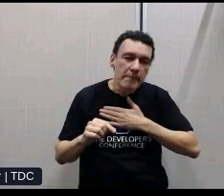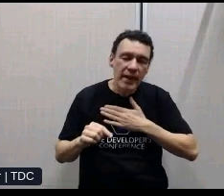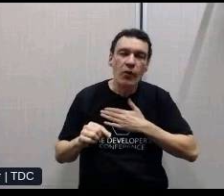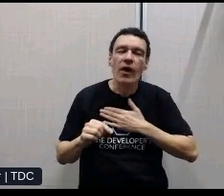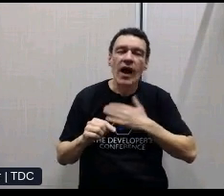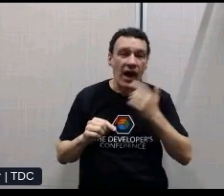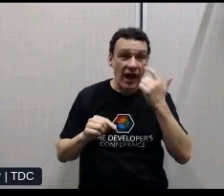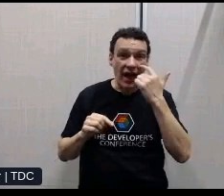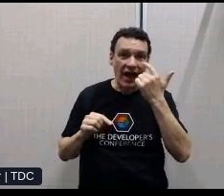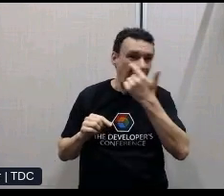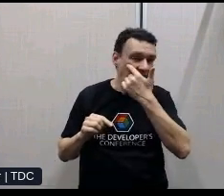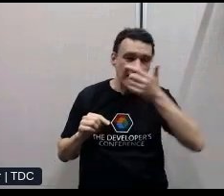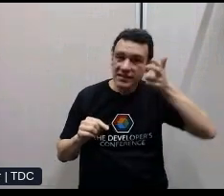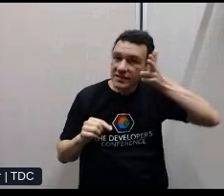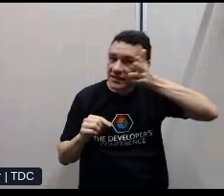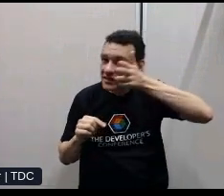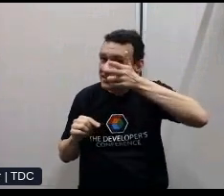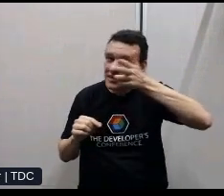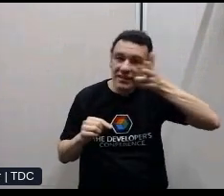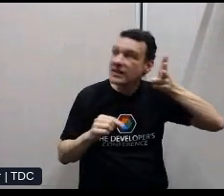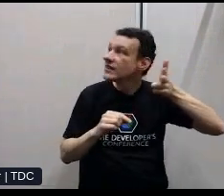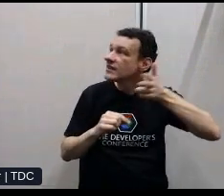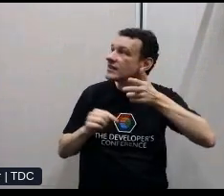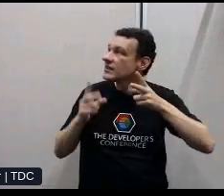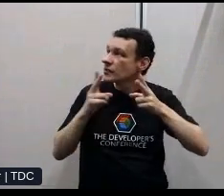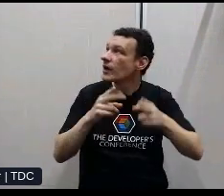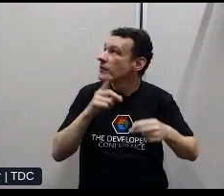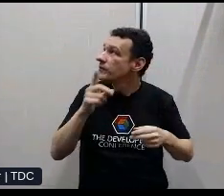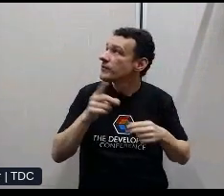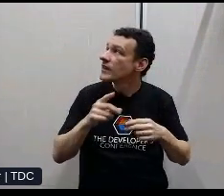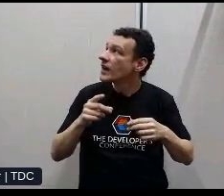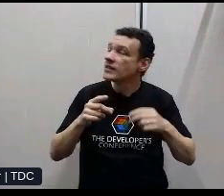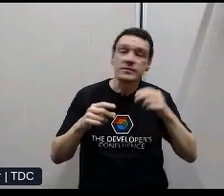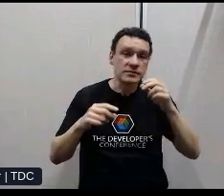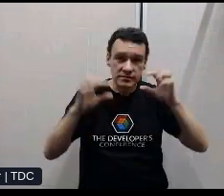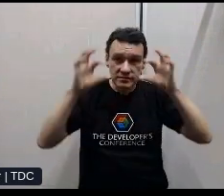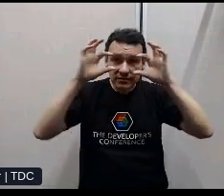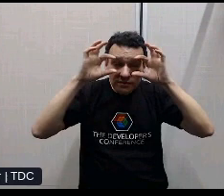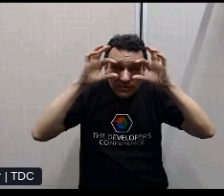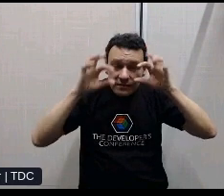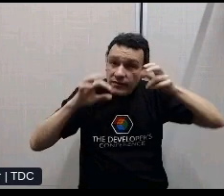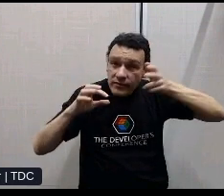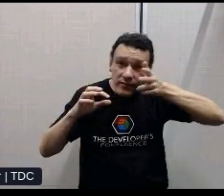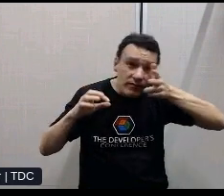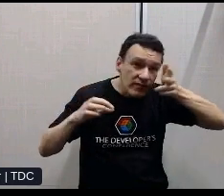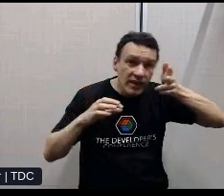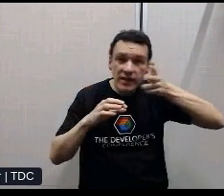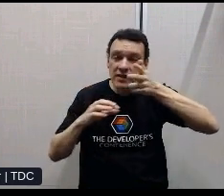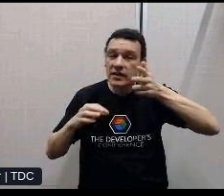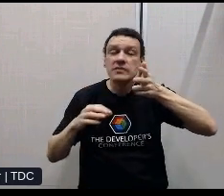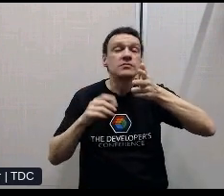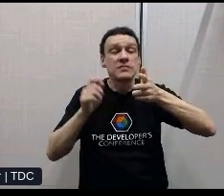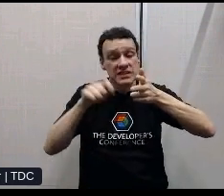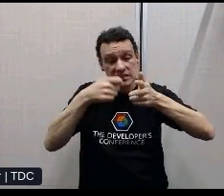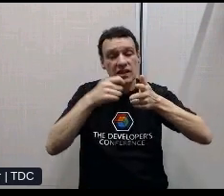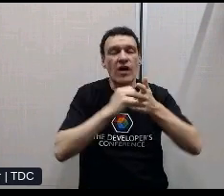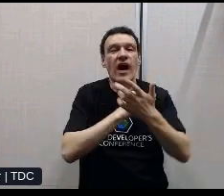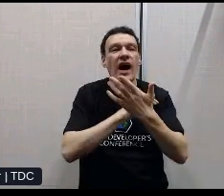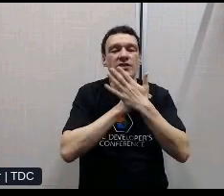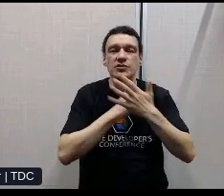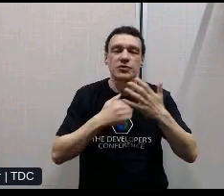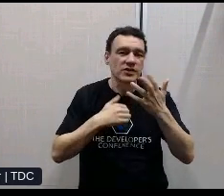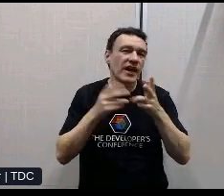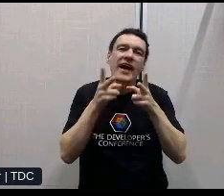meu olho, né? Essa versão 2 aqui. É um dispositivo da inteligência e visão artificial que permite o fácil